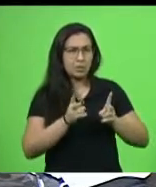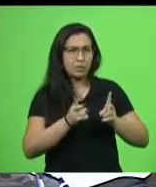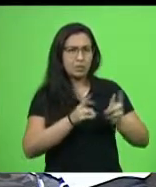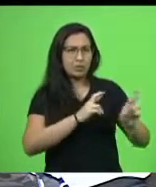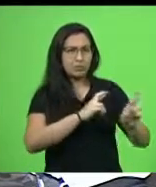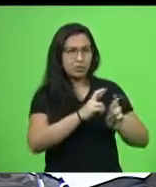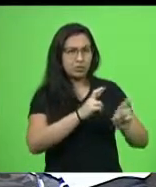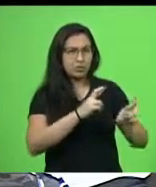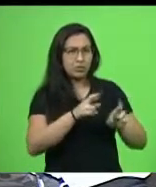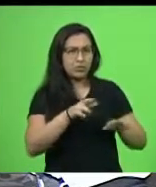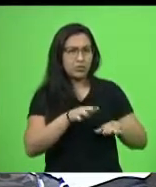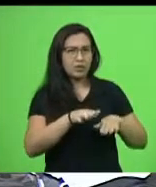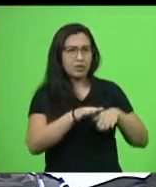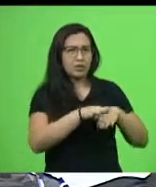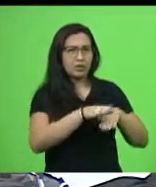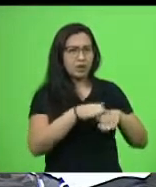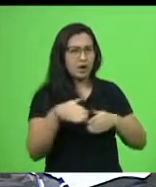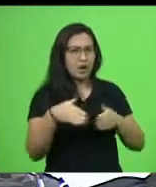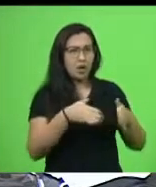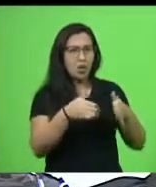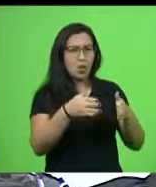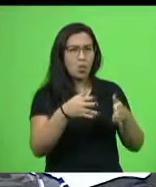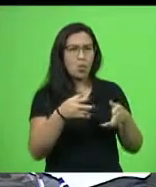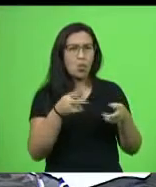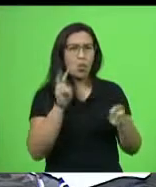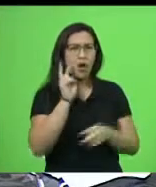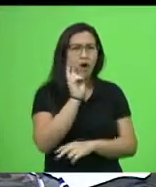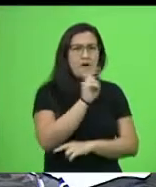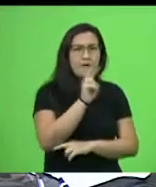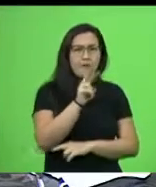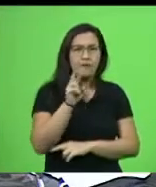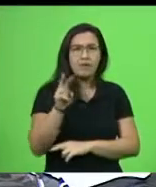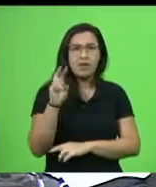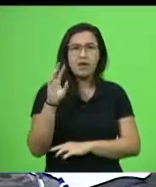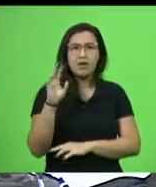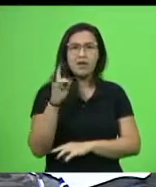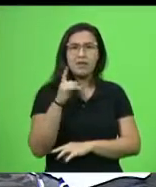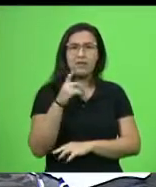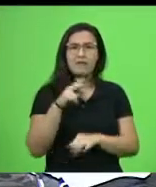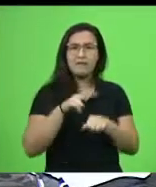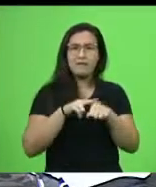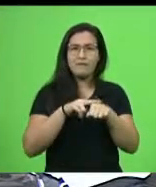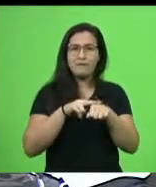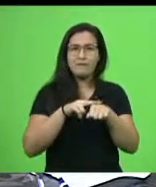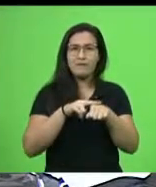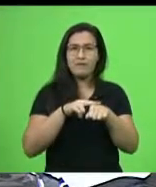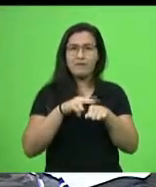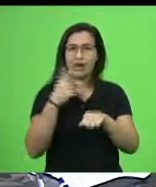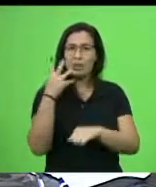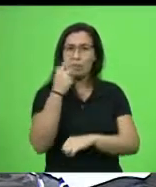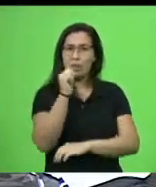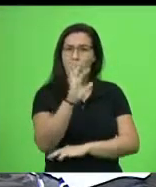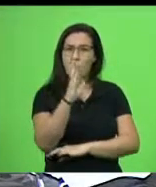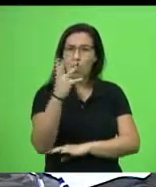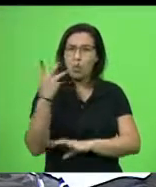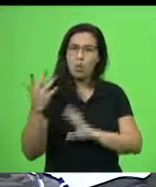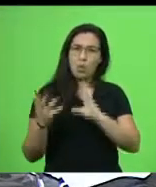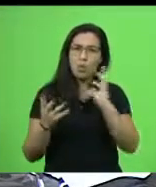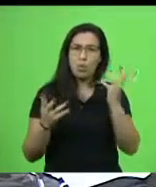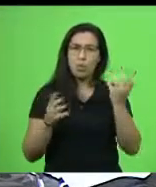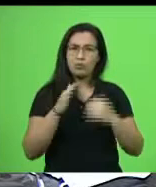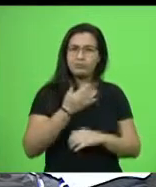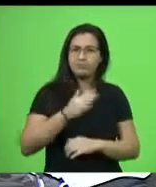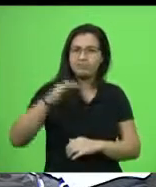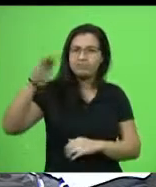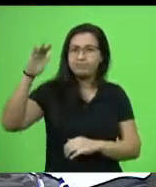sabem a vastidão das áreas verdes entre o litoral, a região serrana e o oeste de